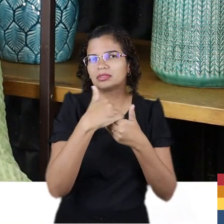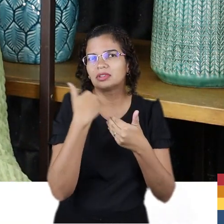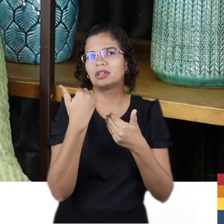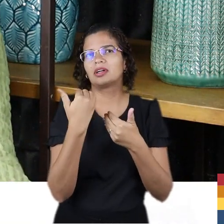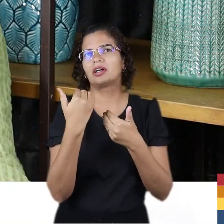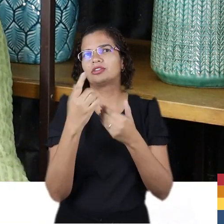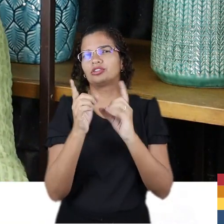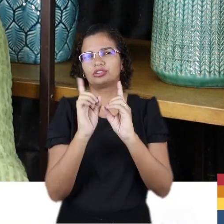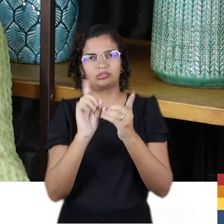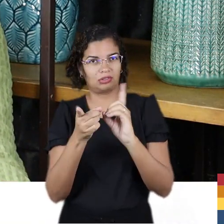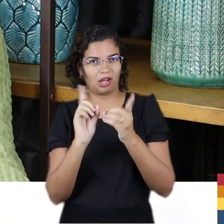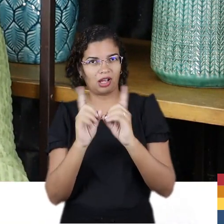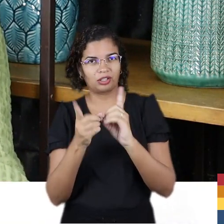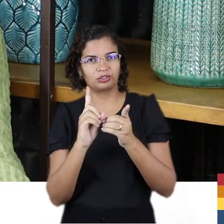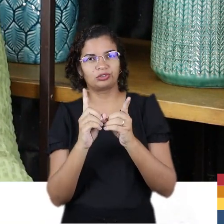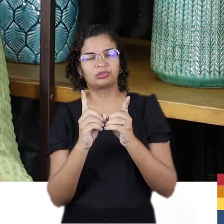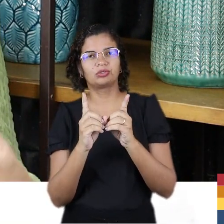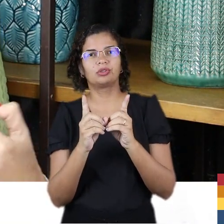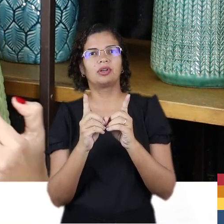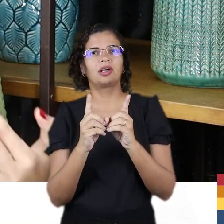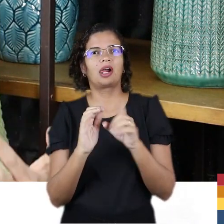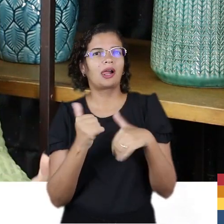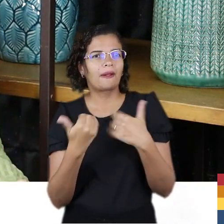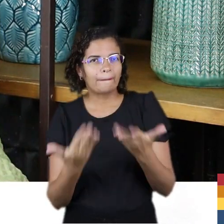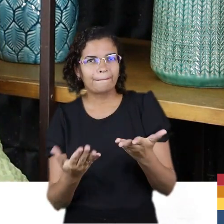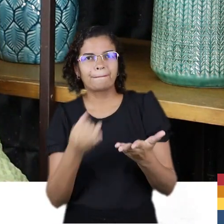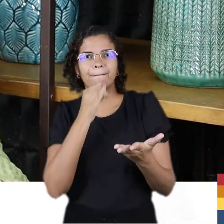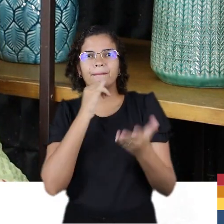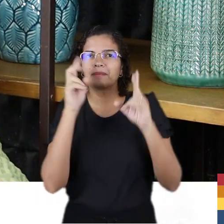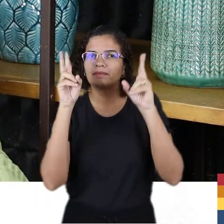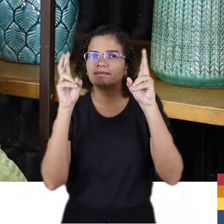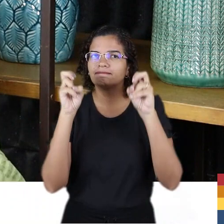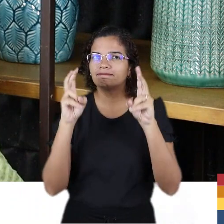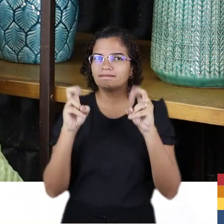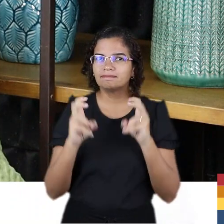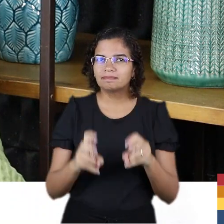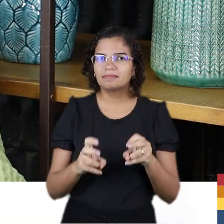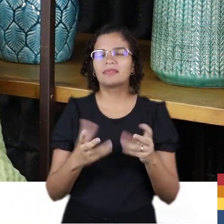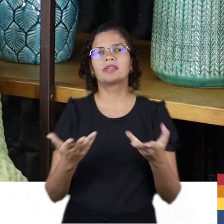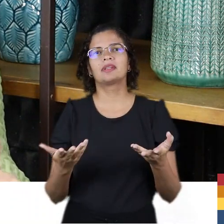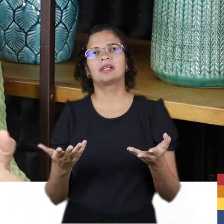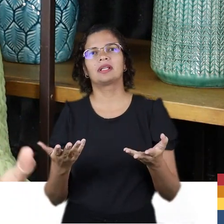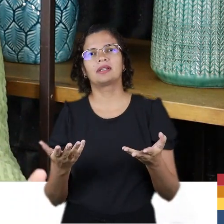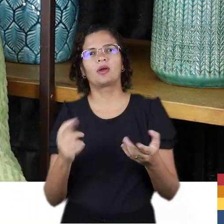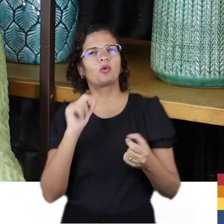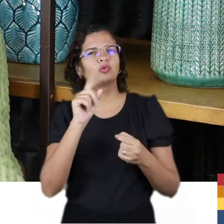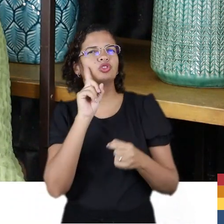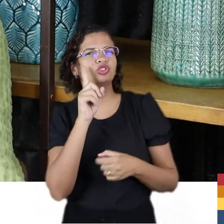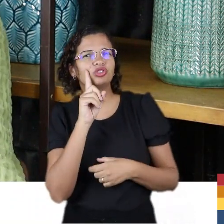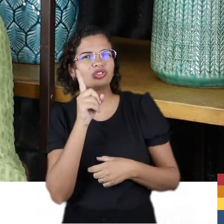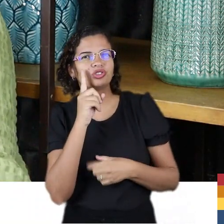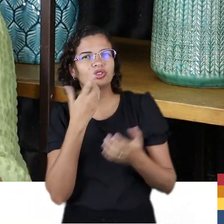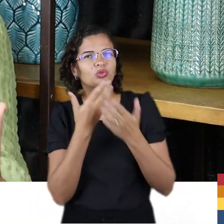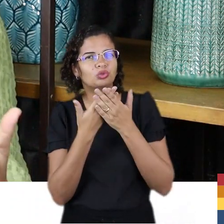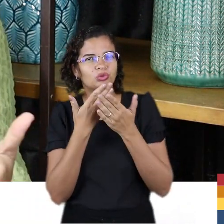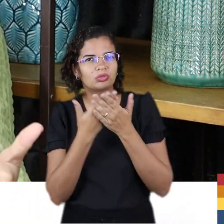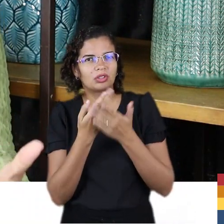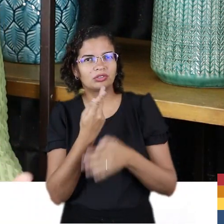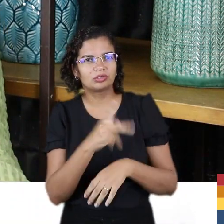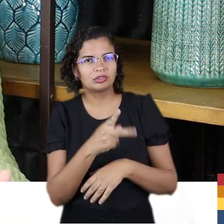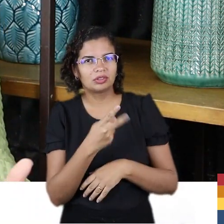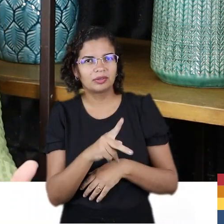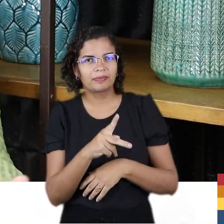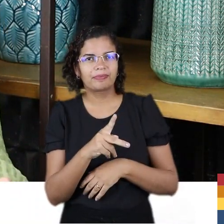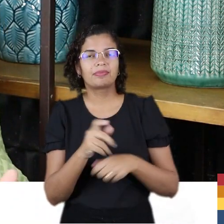curadoria, né, desses temas, utilizando como referencial, né, é algo que a gente traz aí como proposição, mas que não é